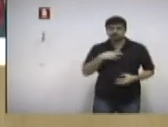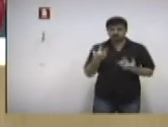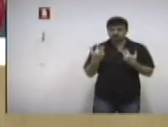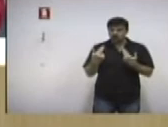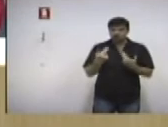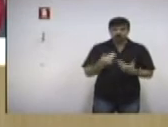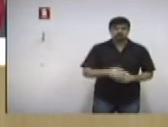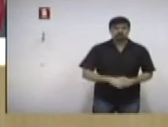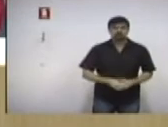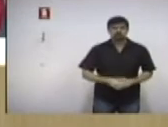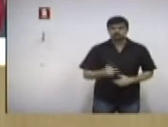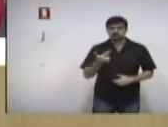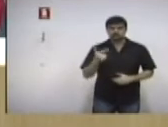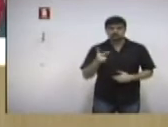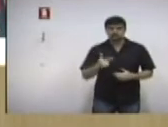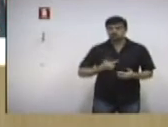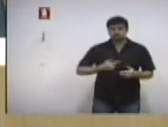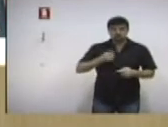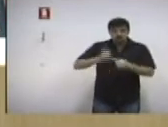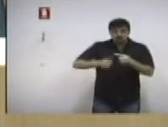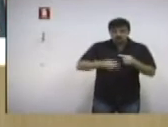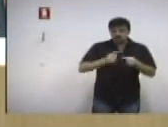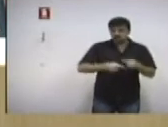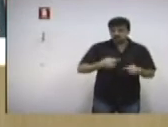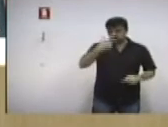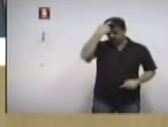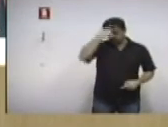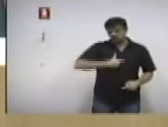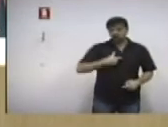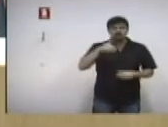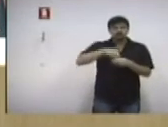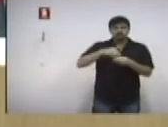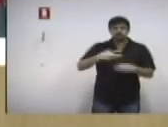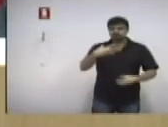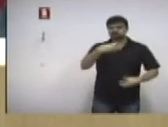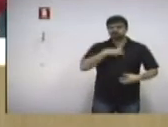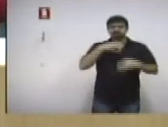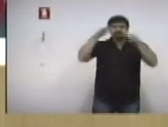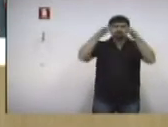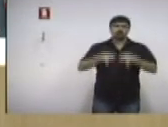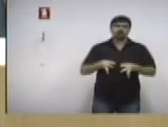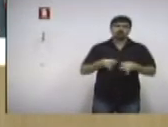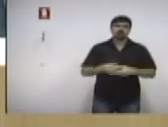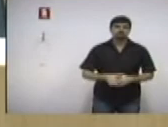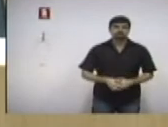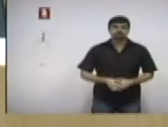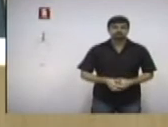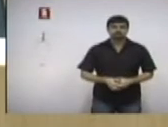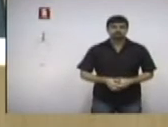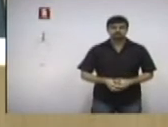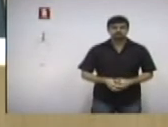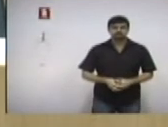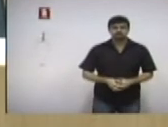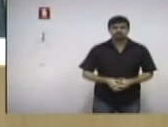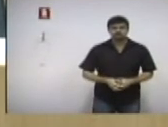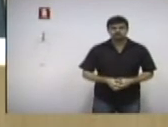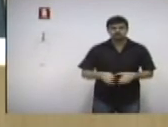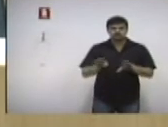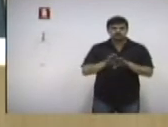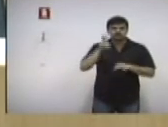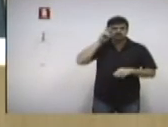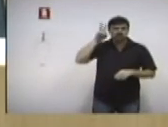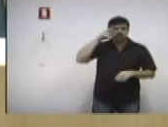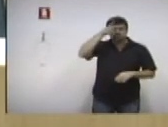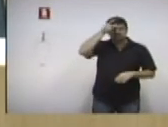bendito não há nenhum ato proibitório para isso voltando aqui ó a falar de gestões